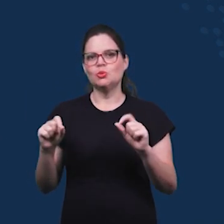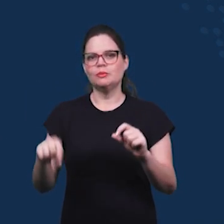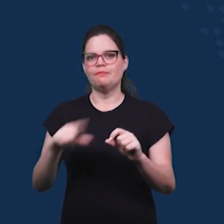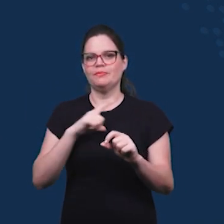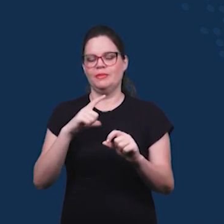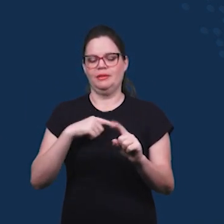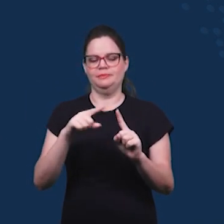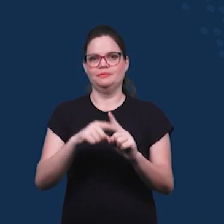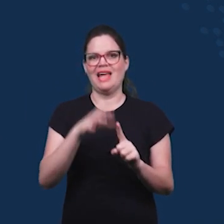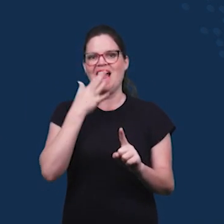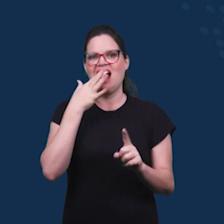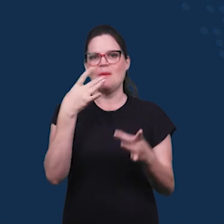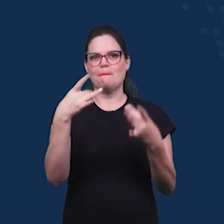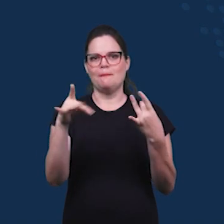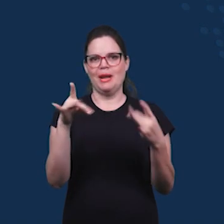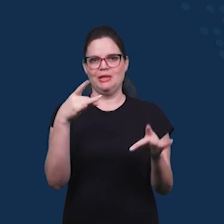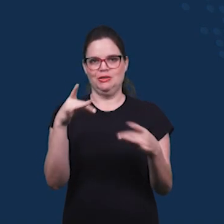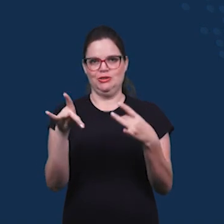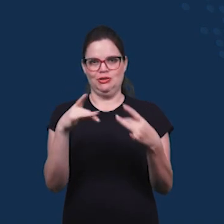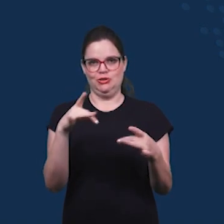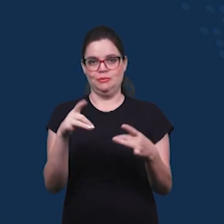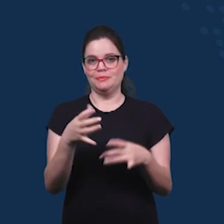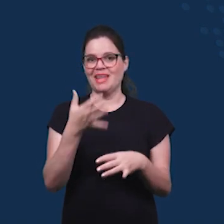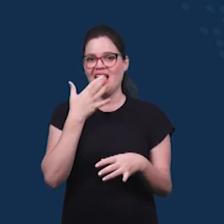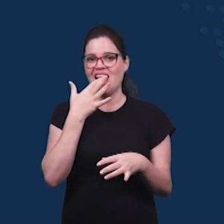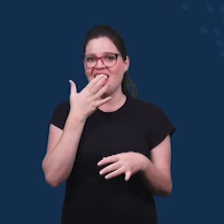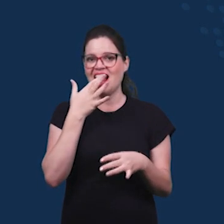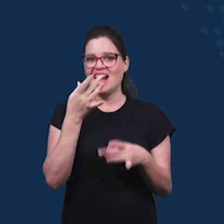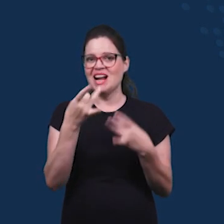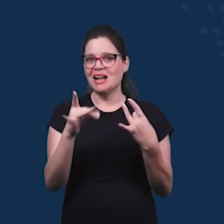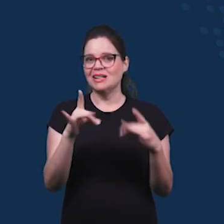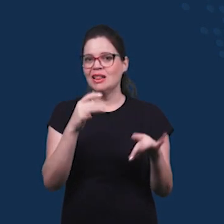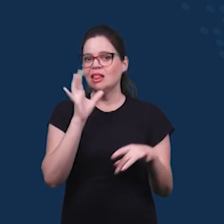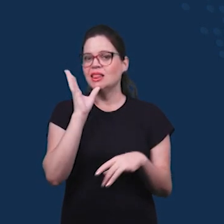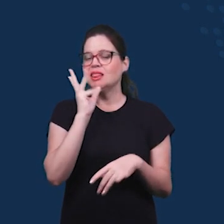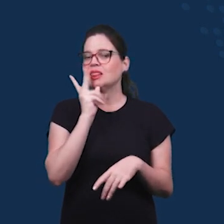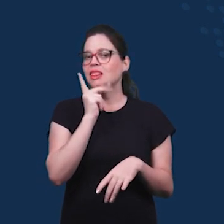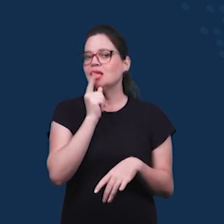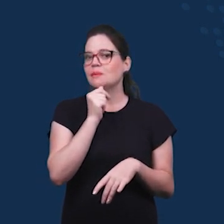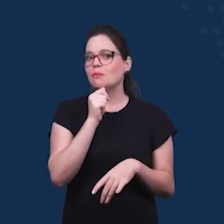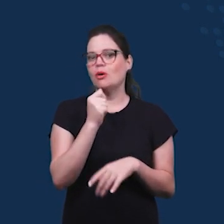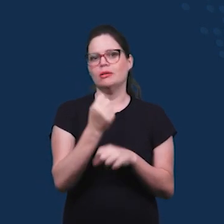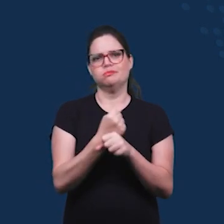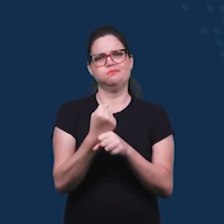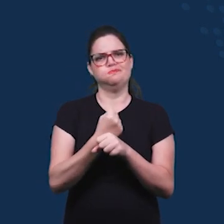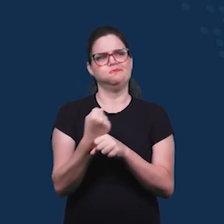plástico. E o material plástico ele demora centenas de anos para ser degradado.